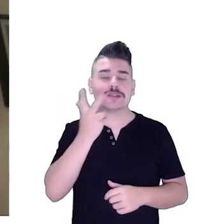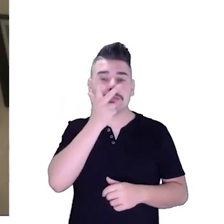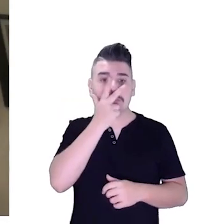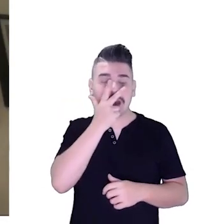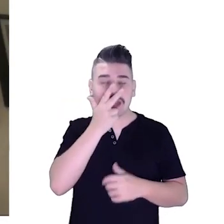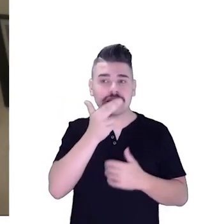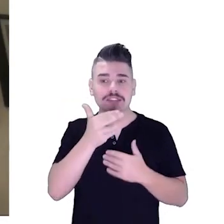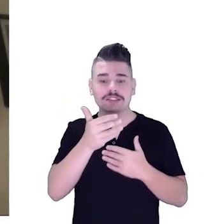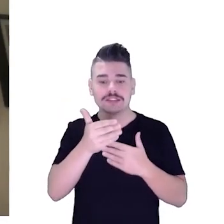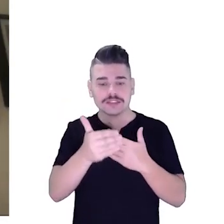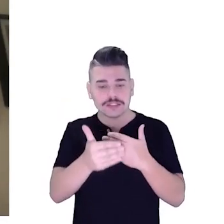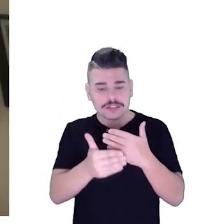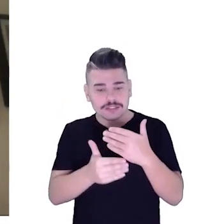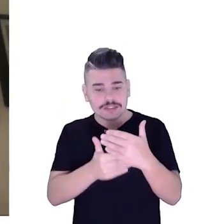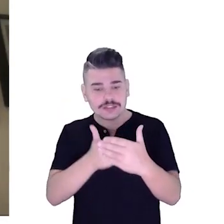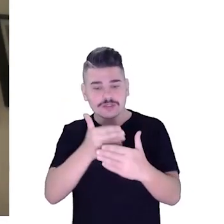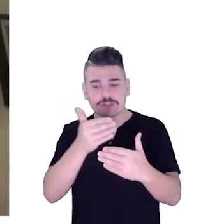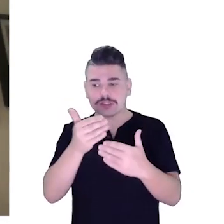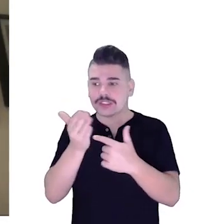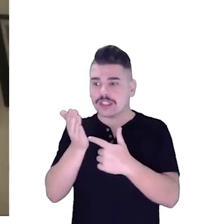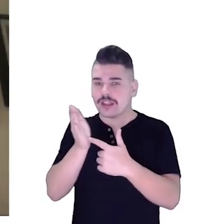você pudesse